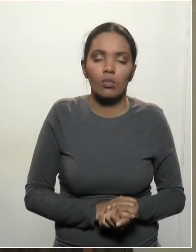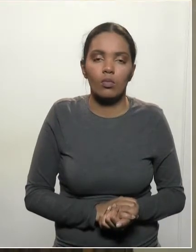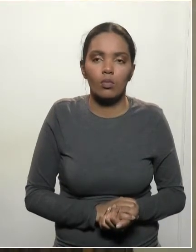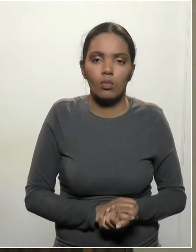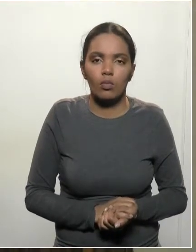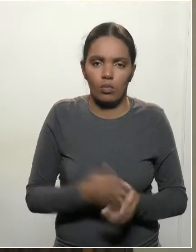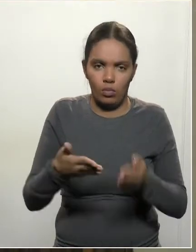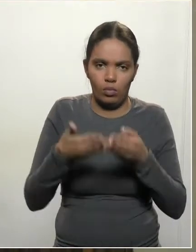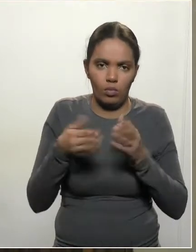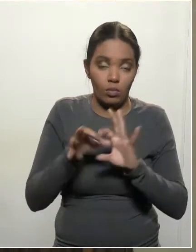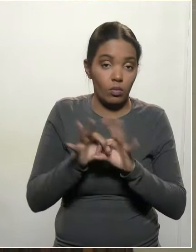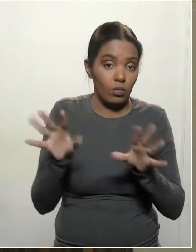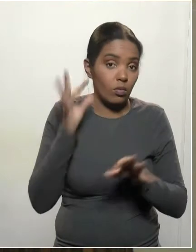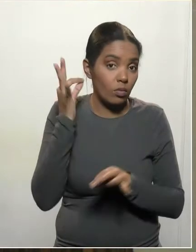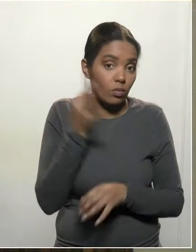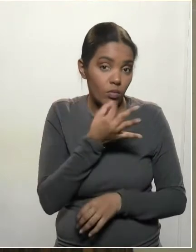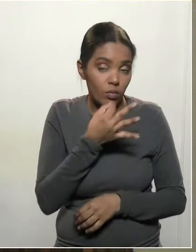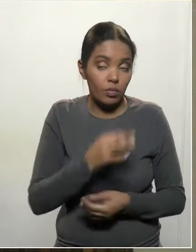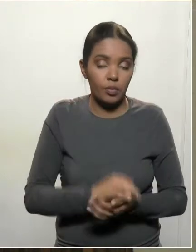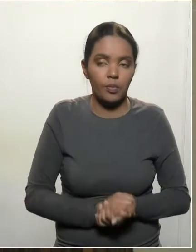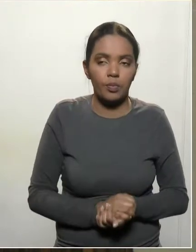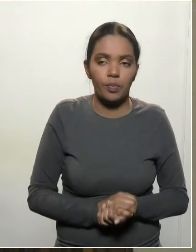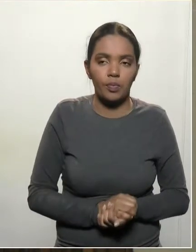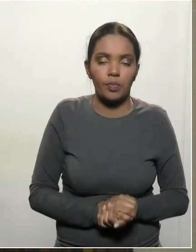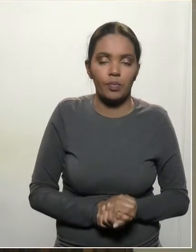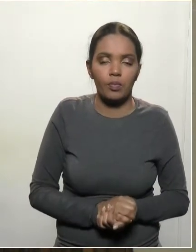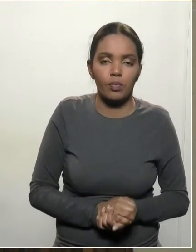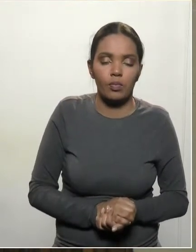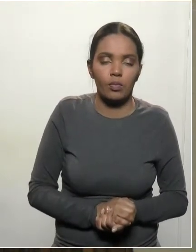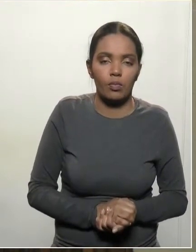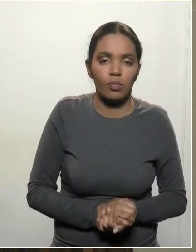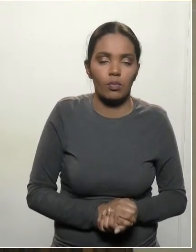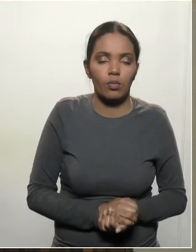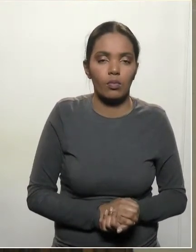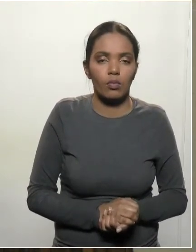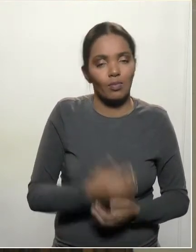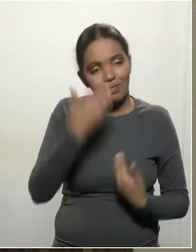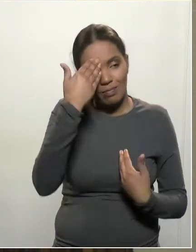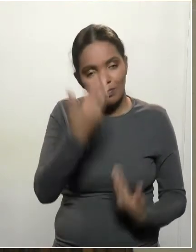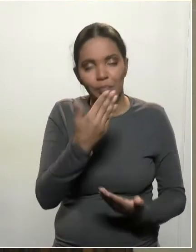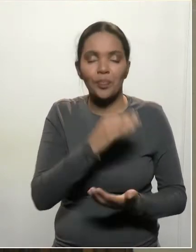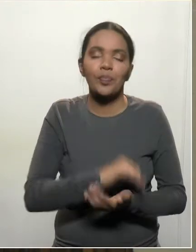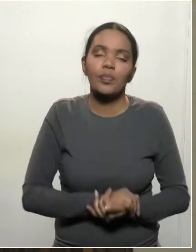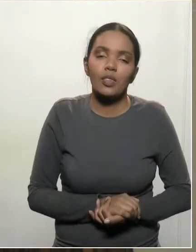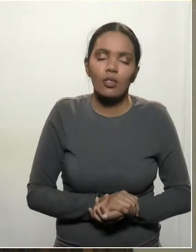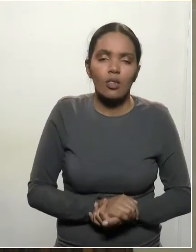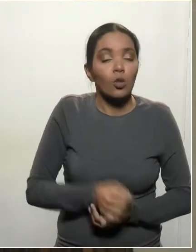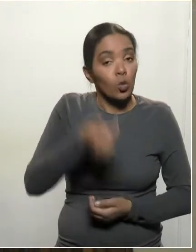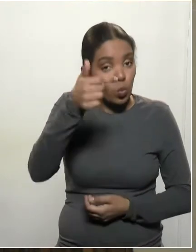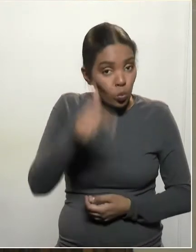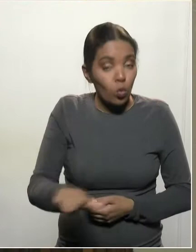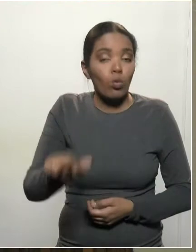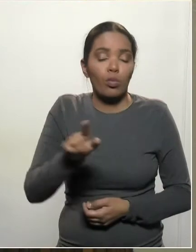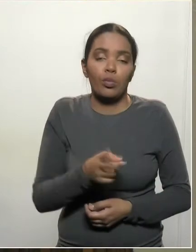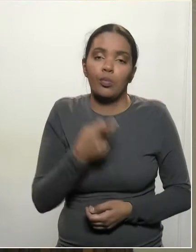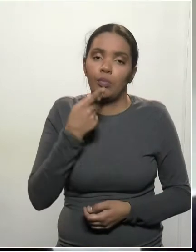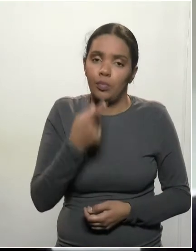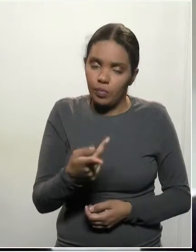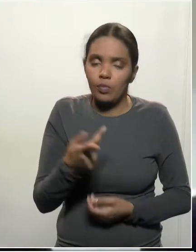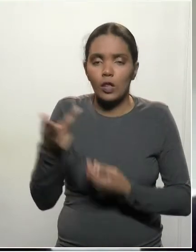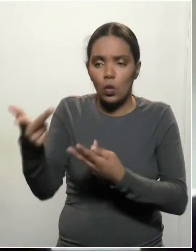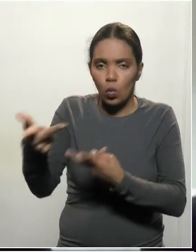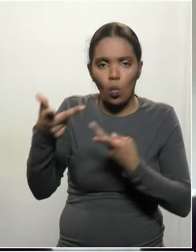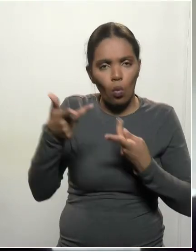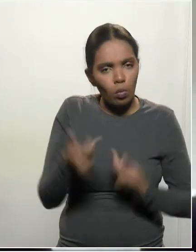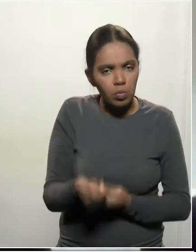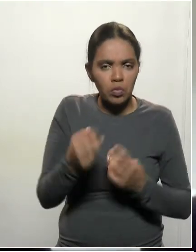Por favor, o seu aplicativo, deputado. Tá. Obrigado. Mais uma vez, gostaria de convidar todos